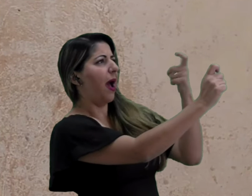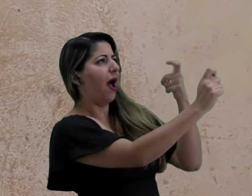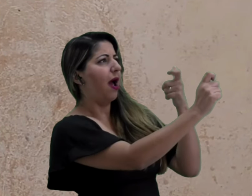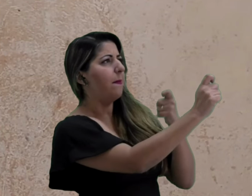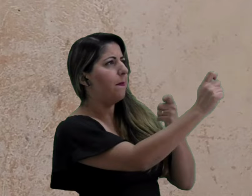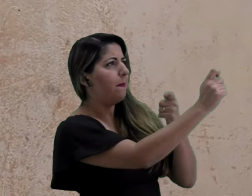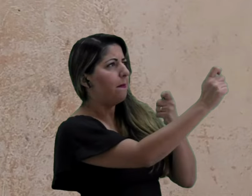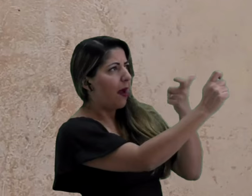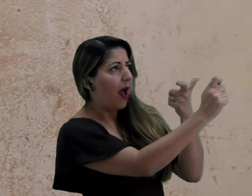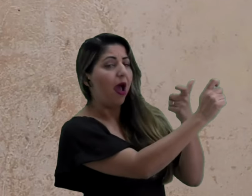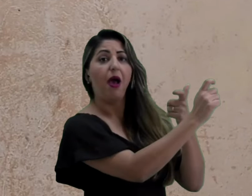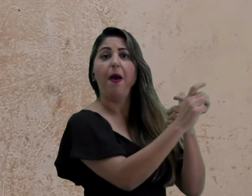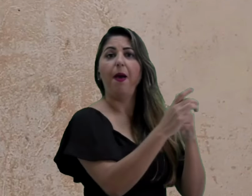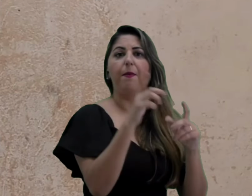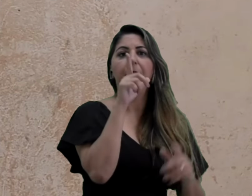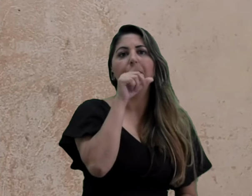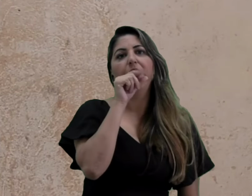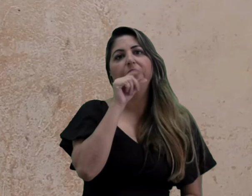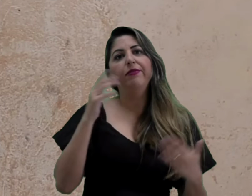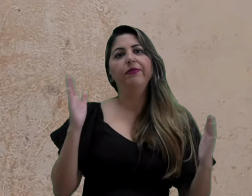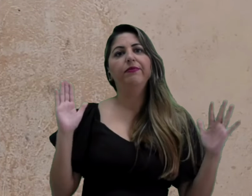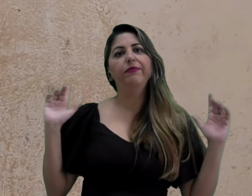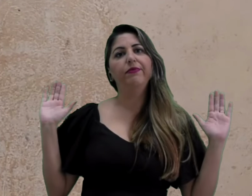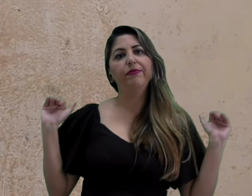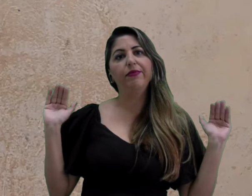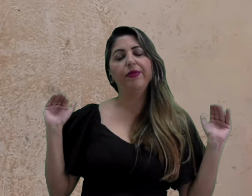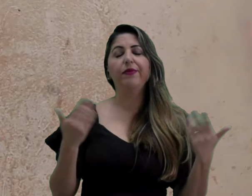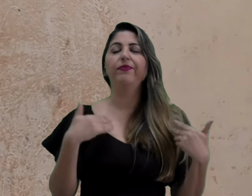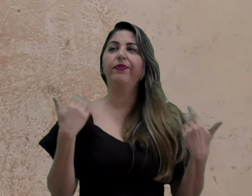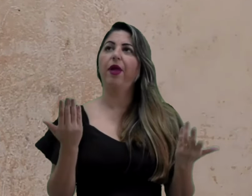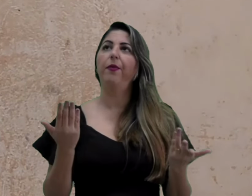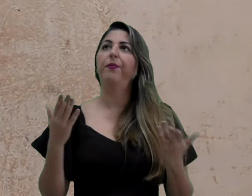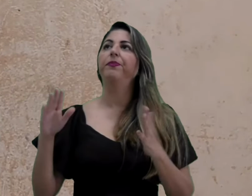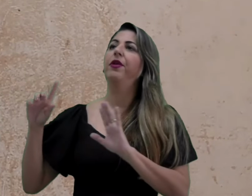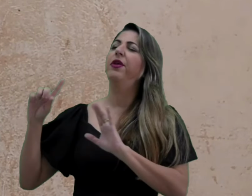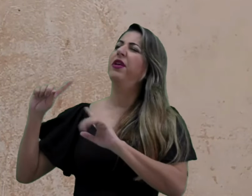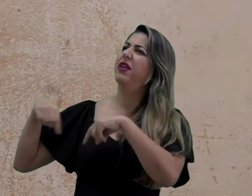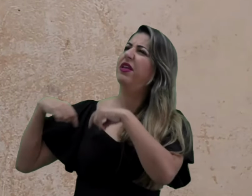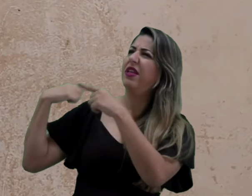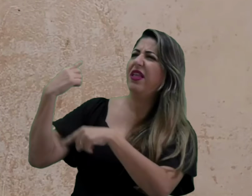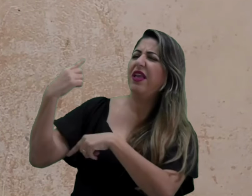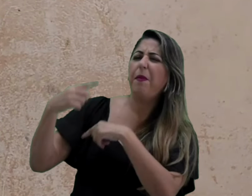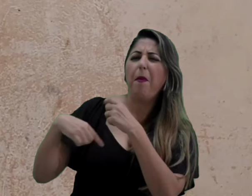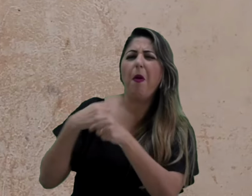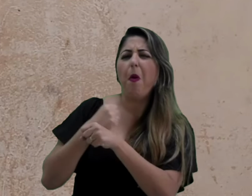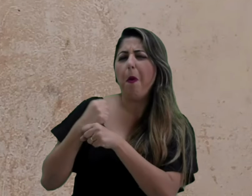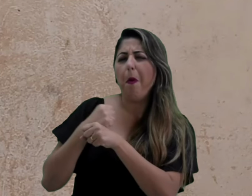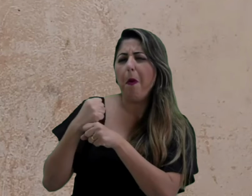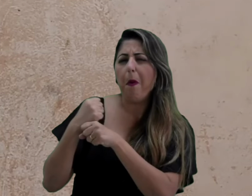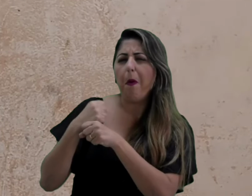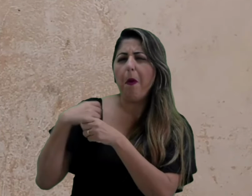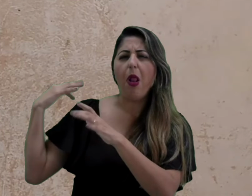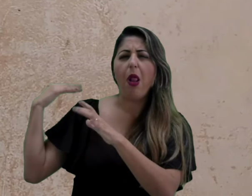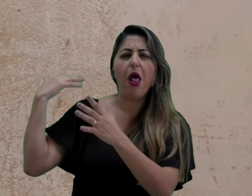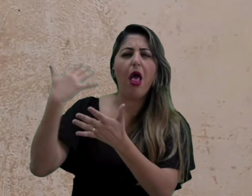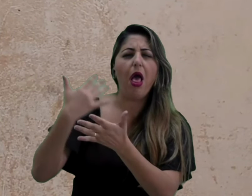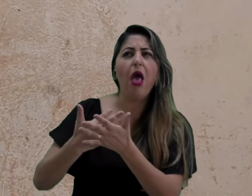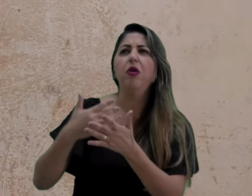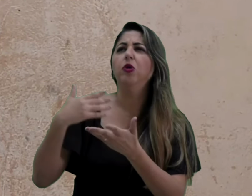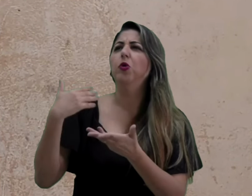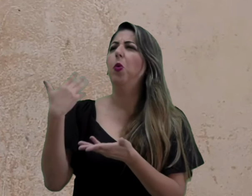Depois de muitos anos, no encontro de família, lembraram-se dessa história, todo mundo às gargalhadas, porque o tempo faz cômica todas as